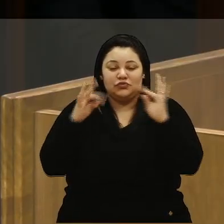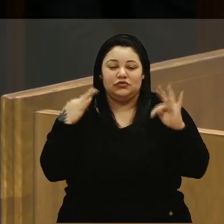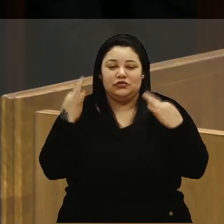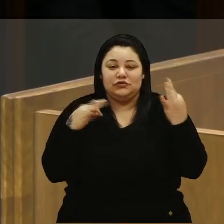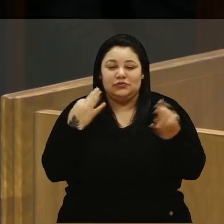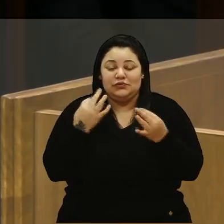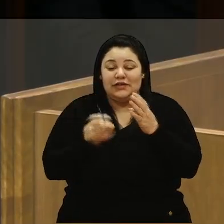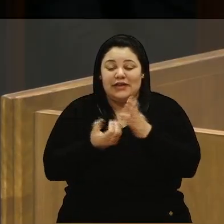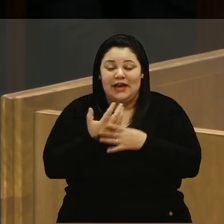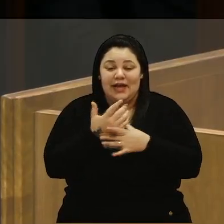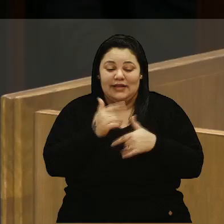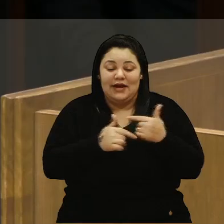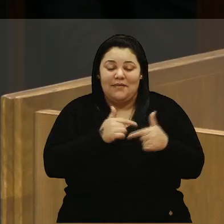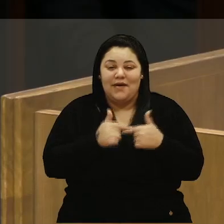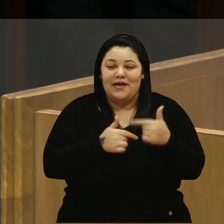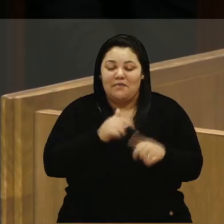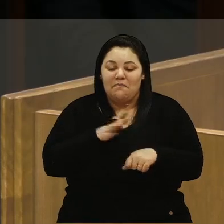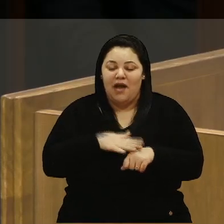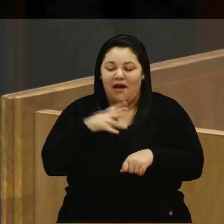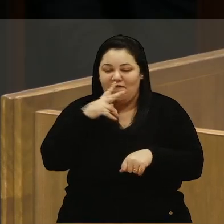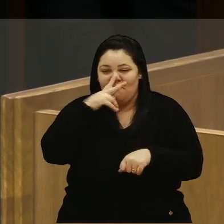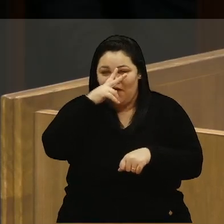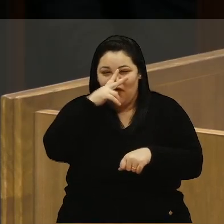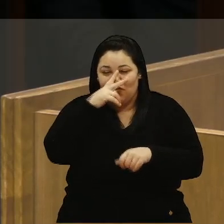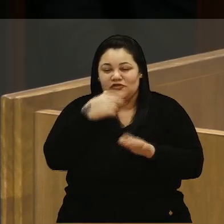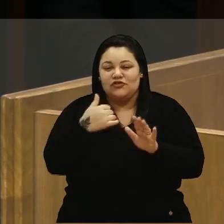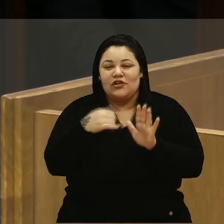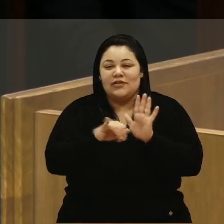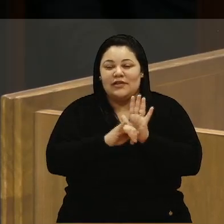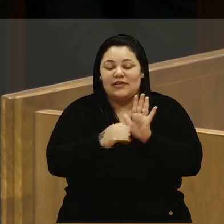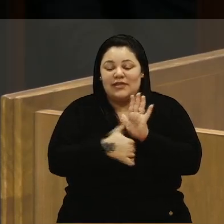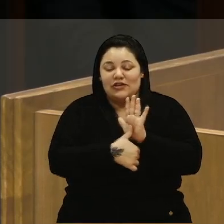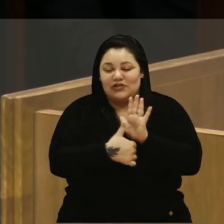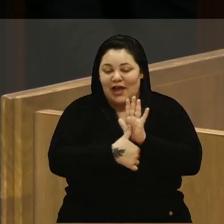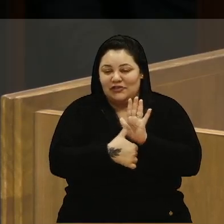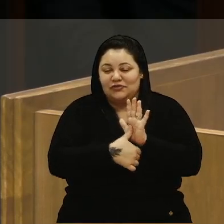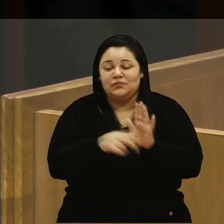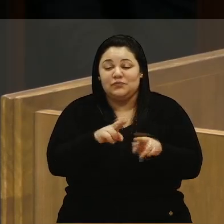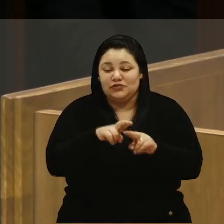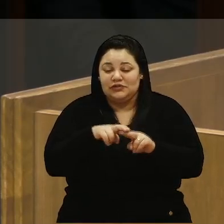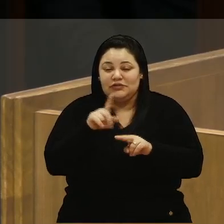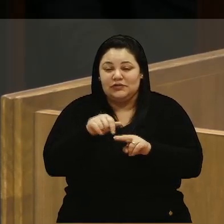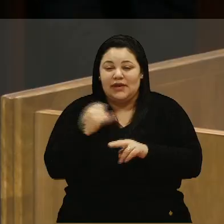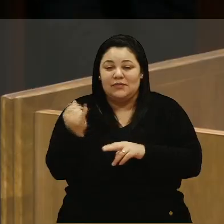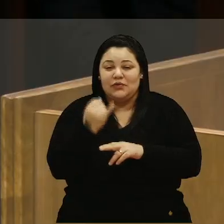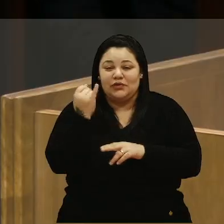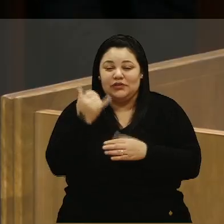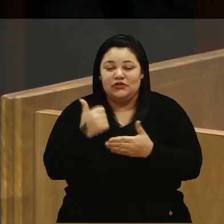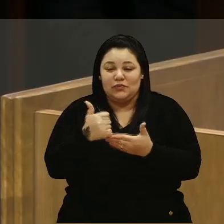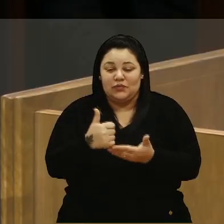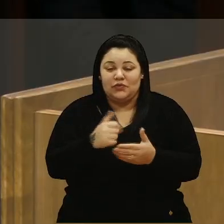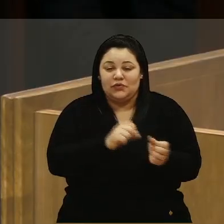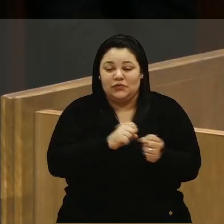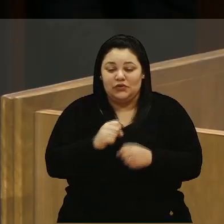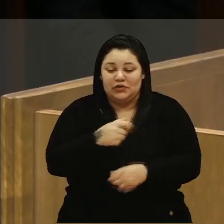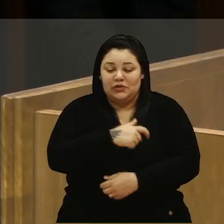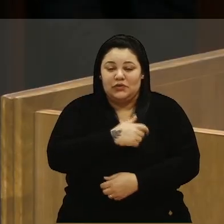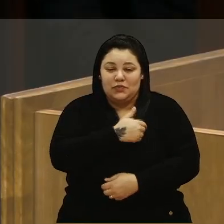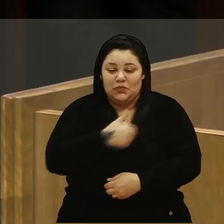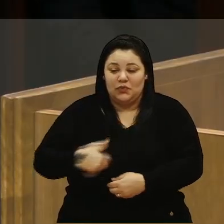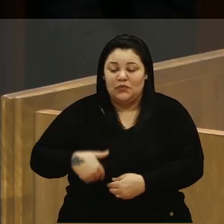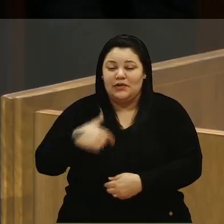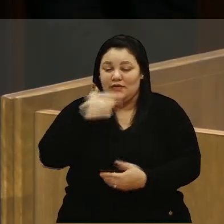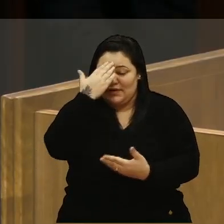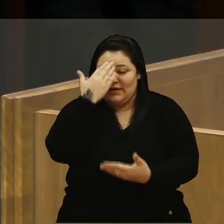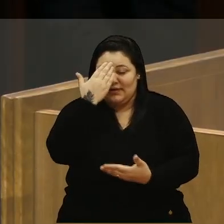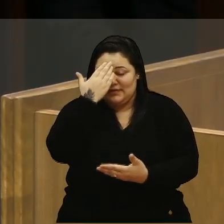e fortalecer nossa identidade. Por isso, é fundamental o apoio do poder público e agradeço aos que caminham